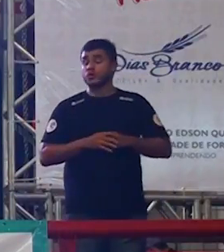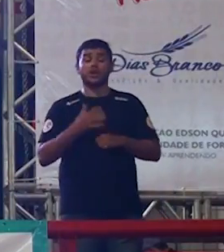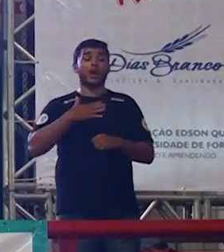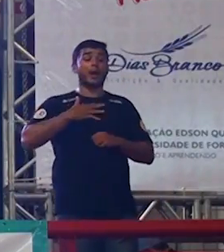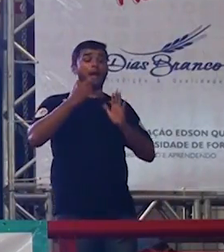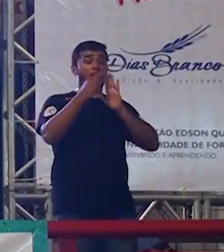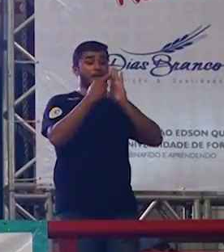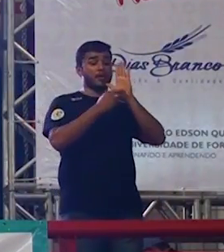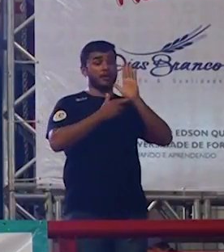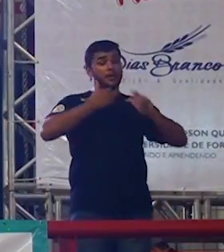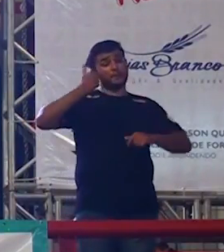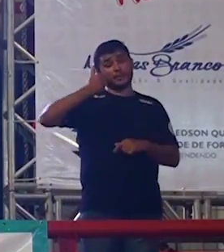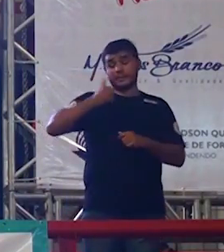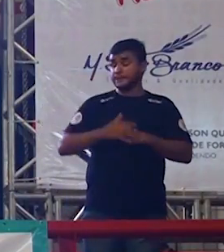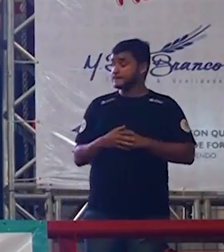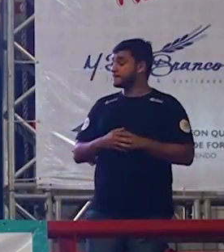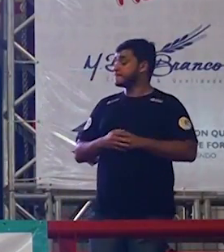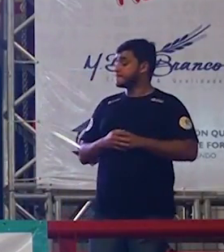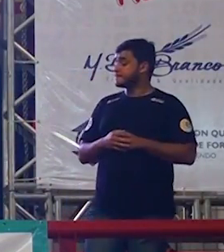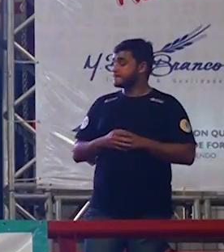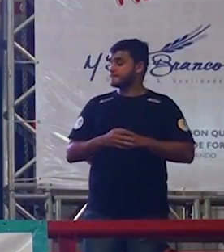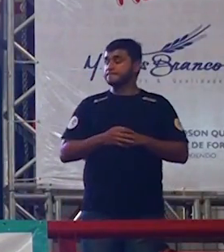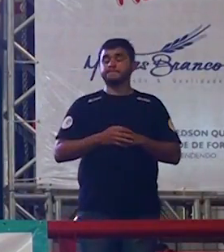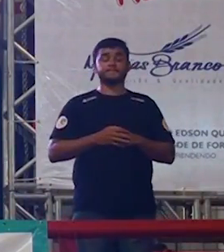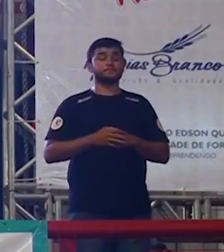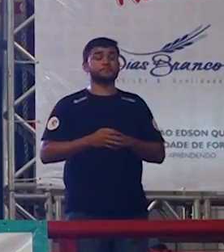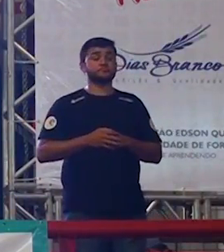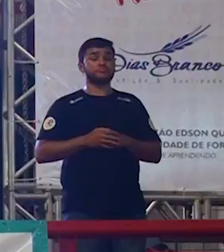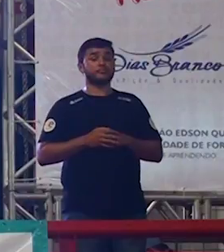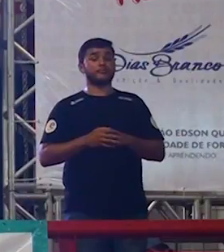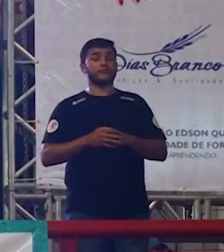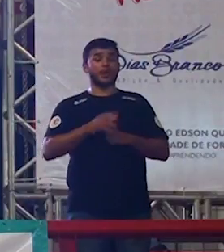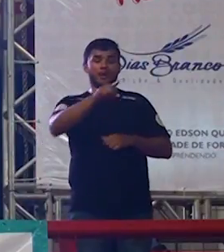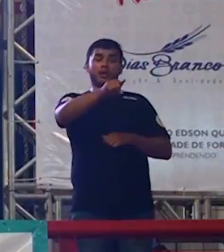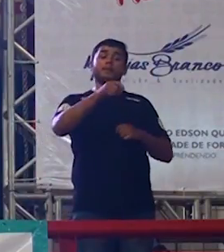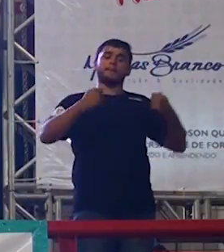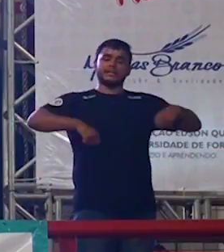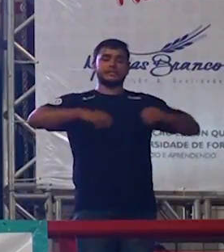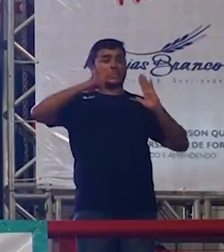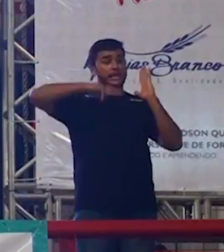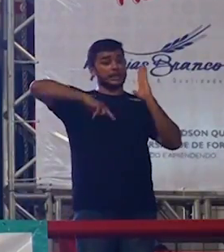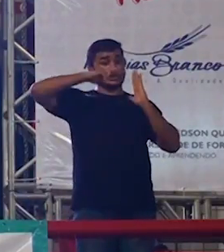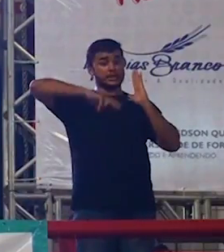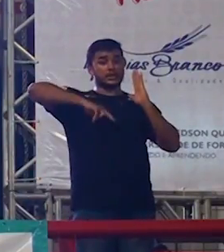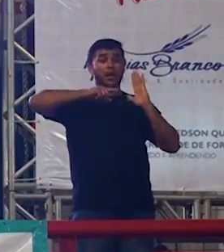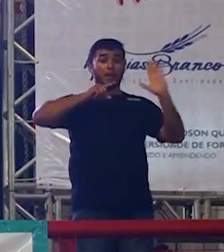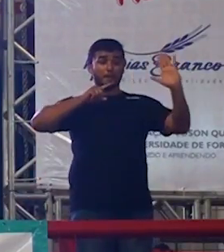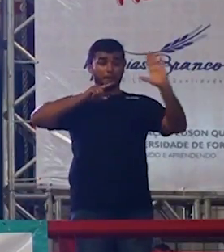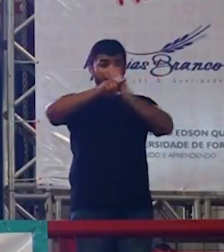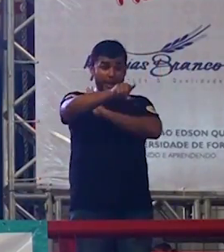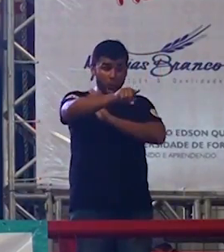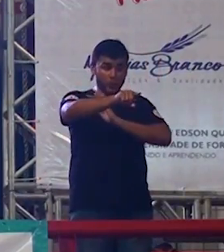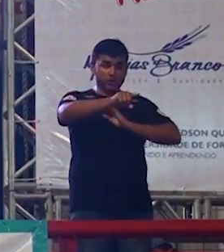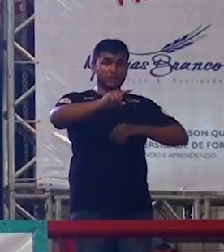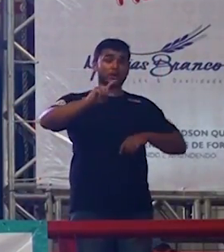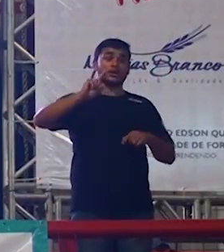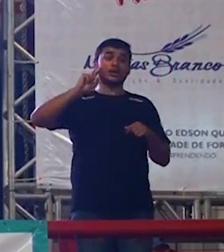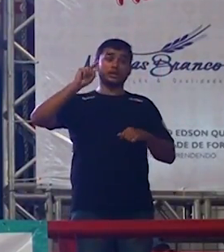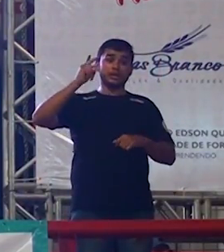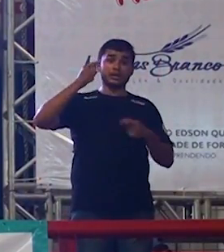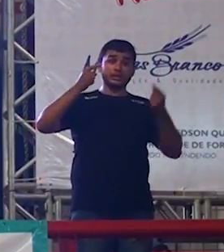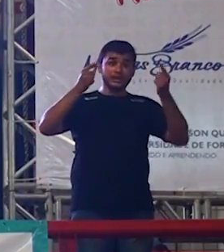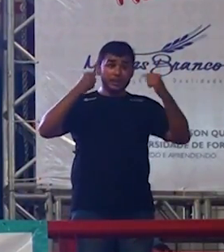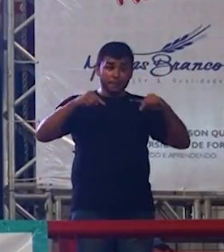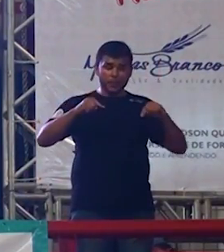que eu utilizo na hora de fazer a prova: leia primeiro a pergunta e